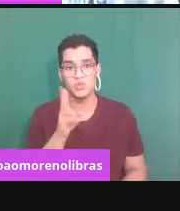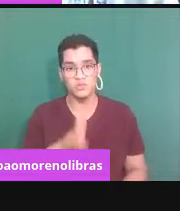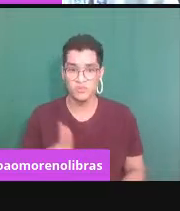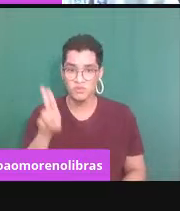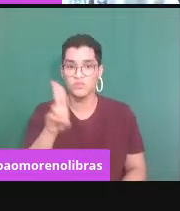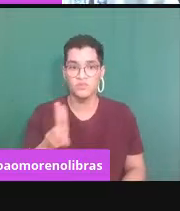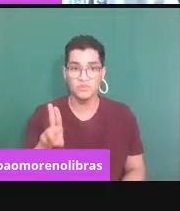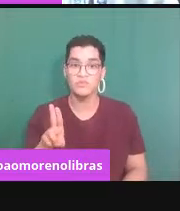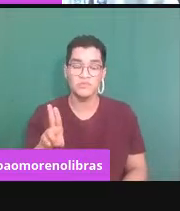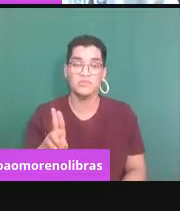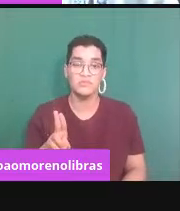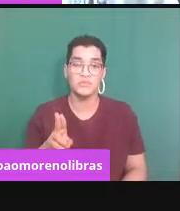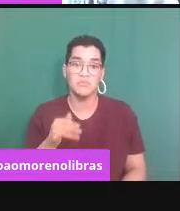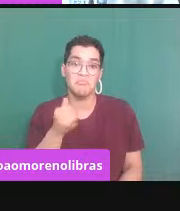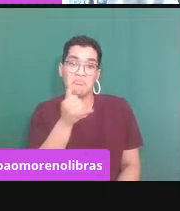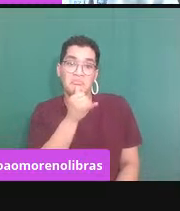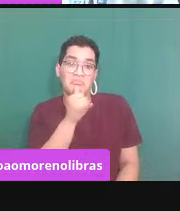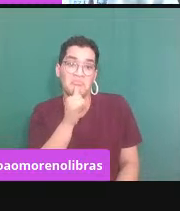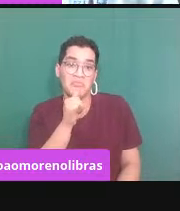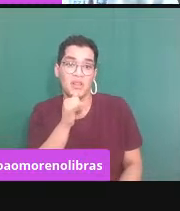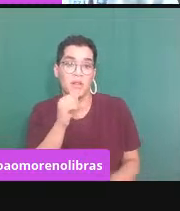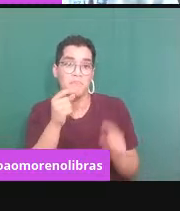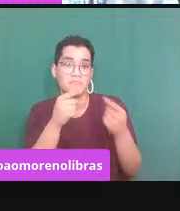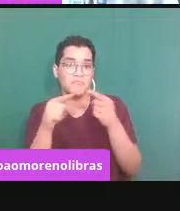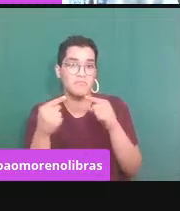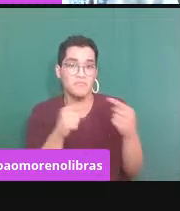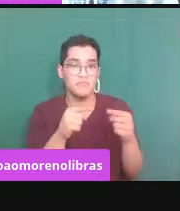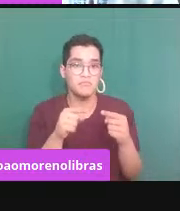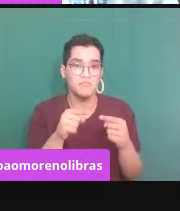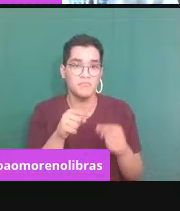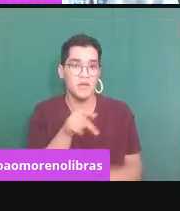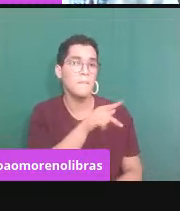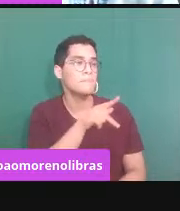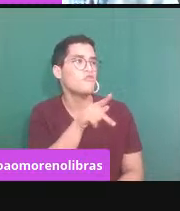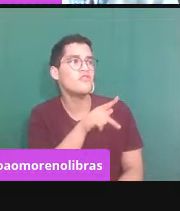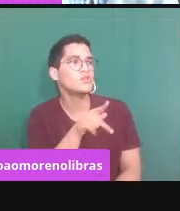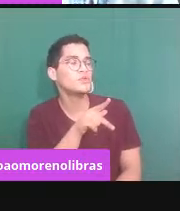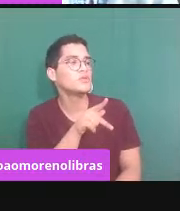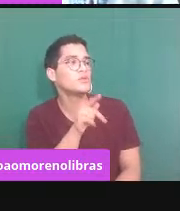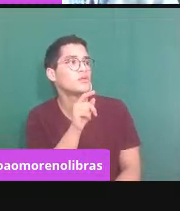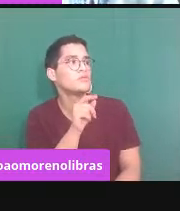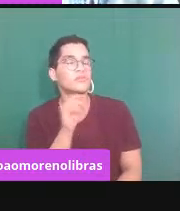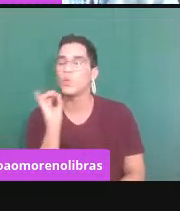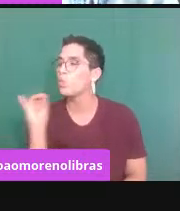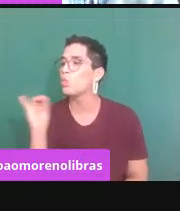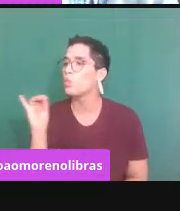um diálogo entre corpos e elementos de análise. Professora Marcelli? Oi?